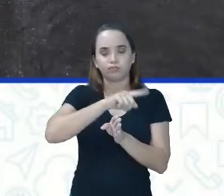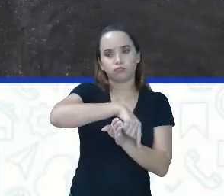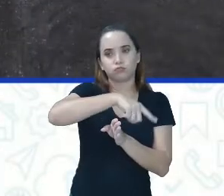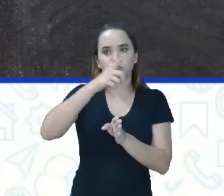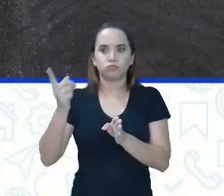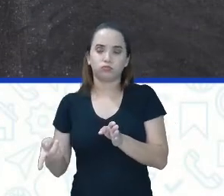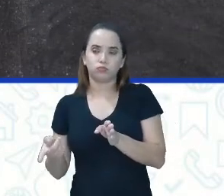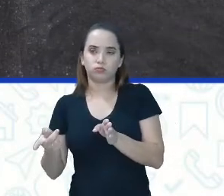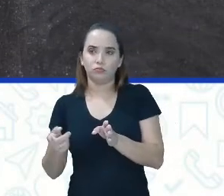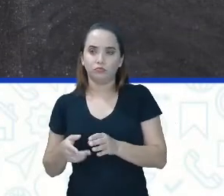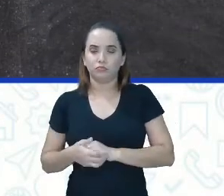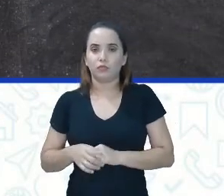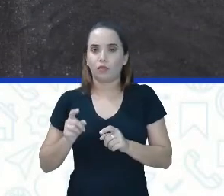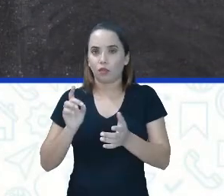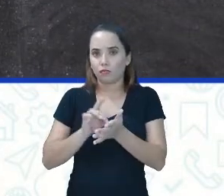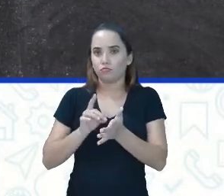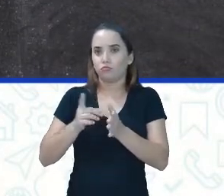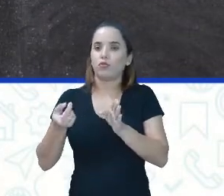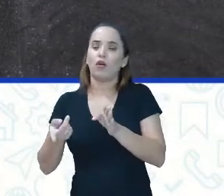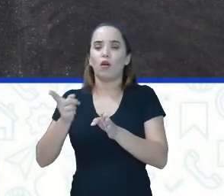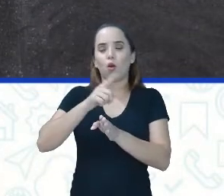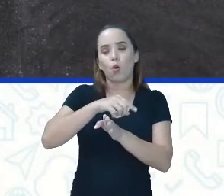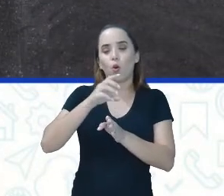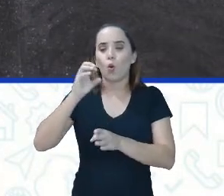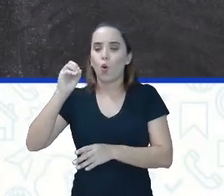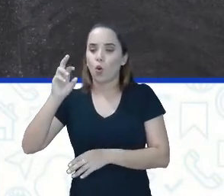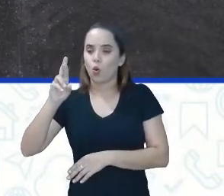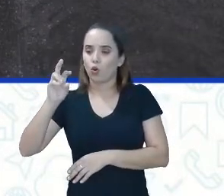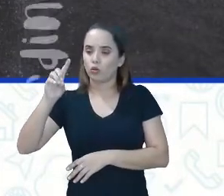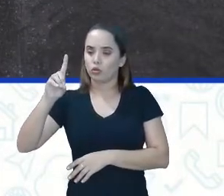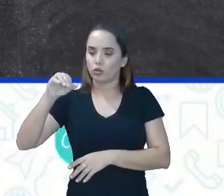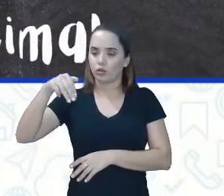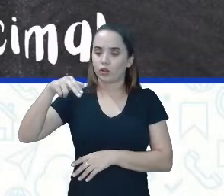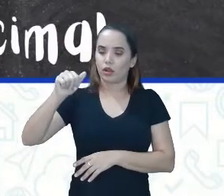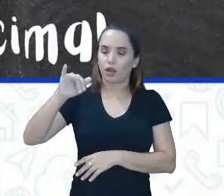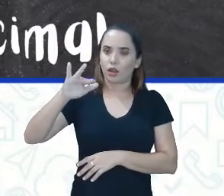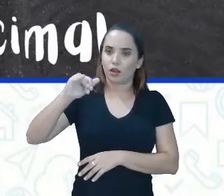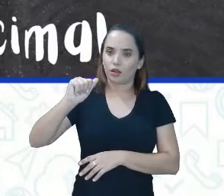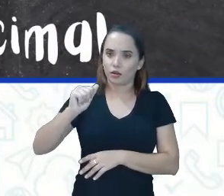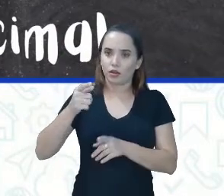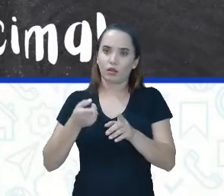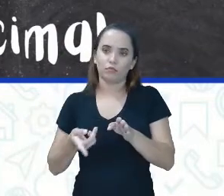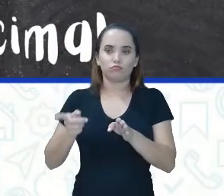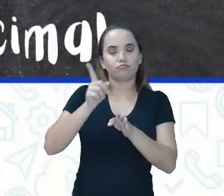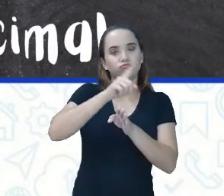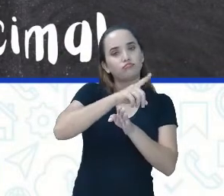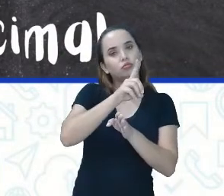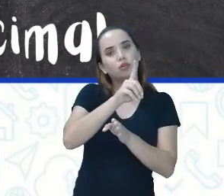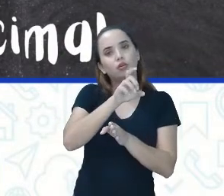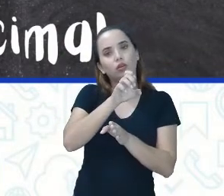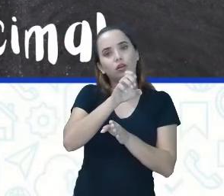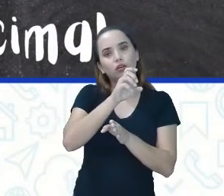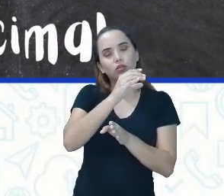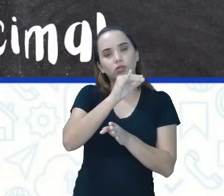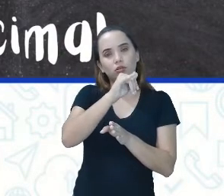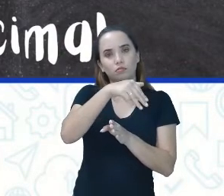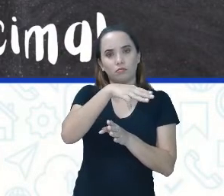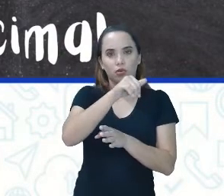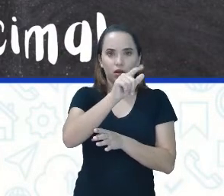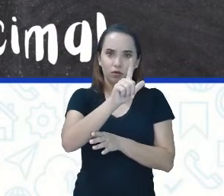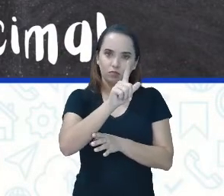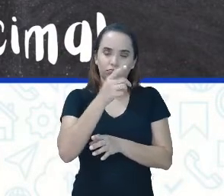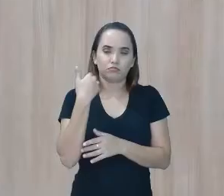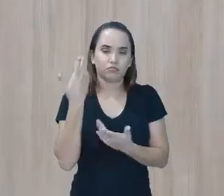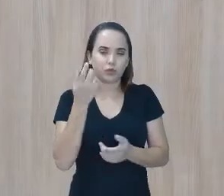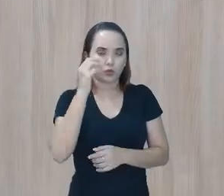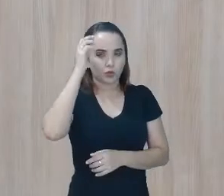fração ordinária em uma fração decimal, tá certo? Então, o que a gente pode fazer aqui é o seguinte,